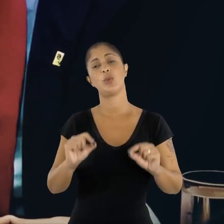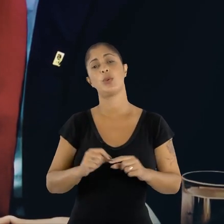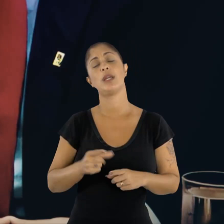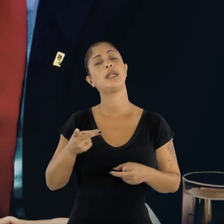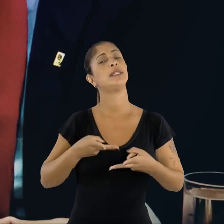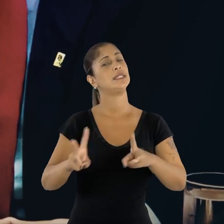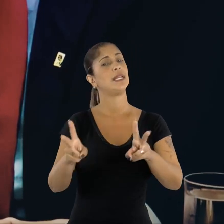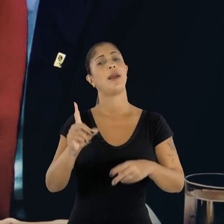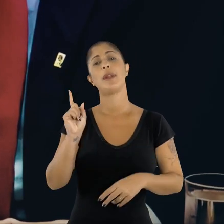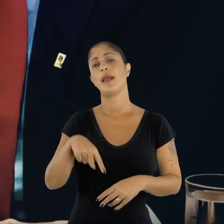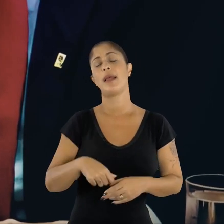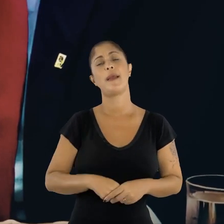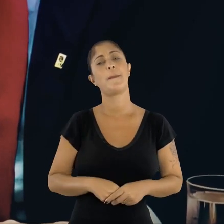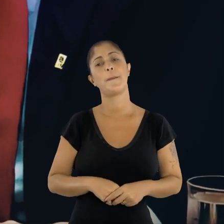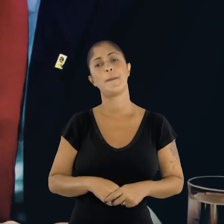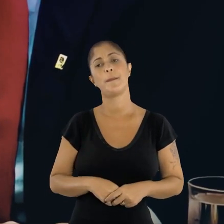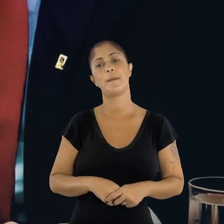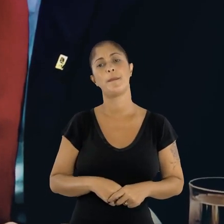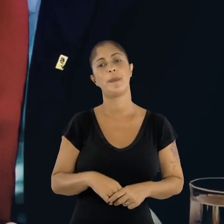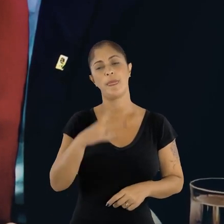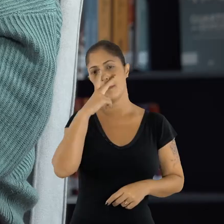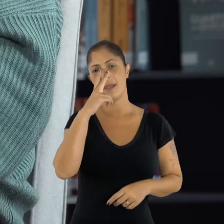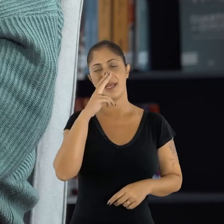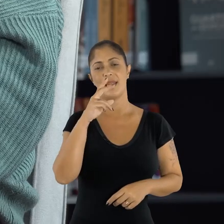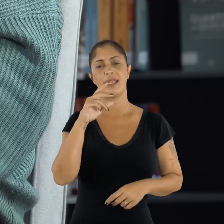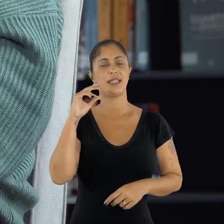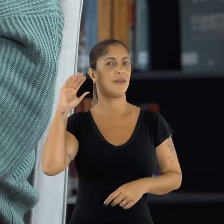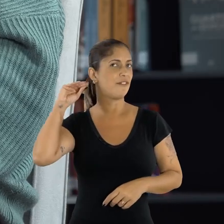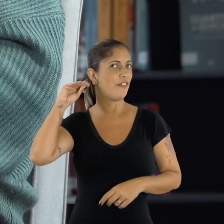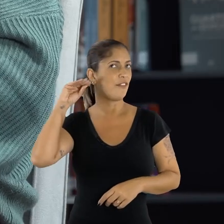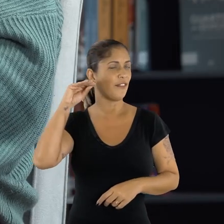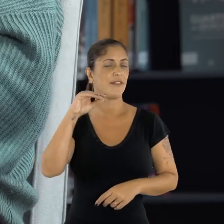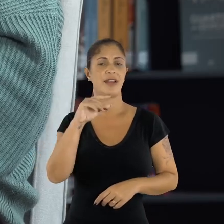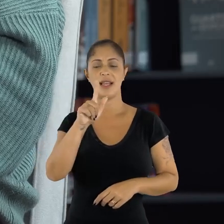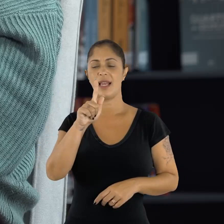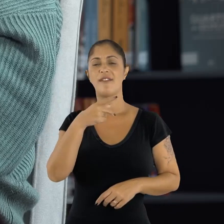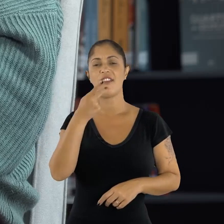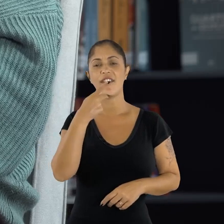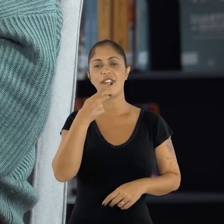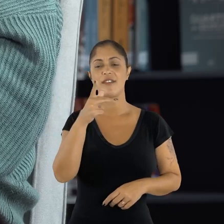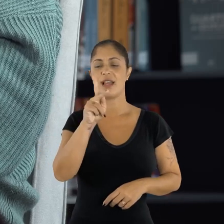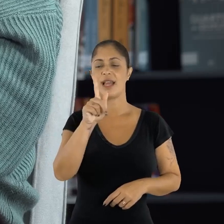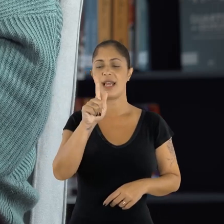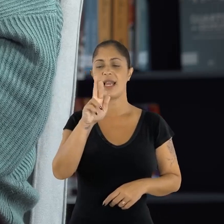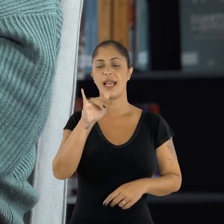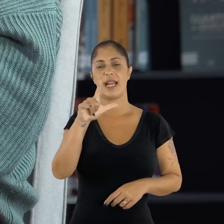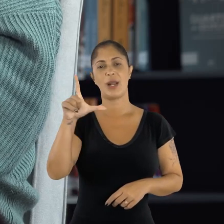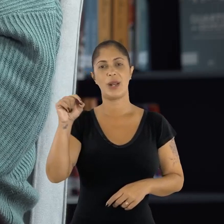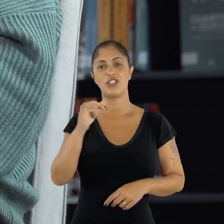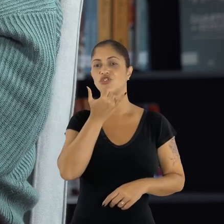de que ele sempre foi uma espécie de grilo falante dessa história,